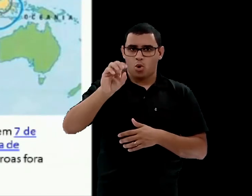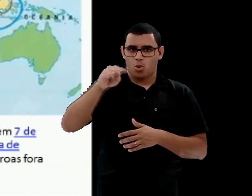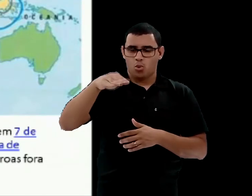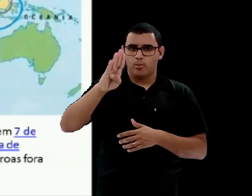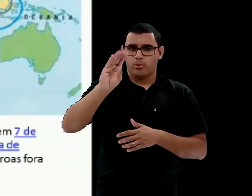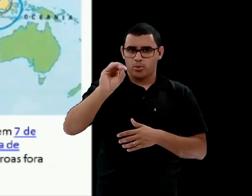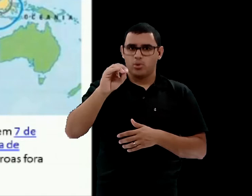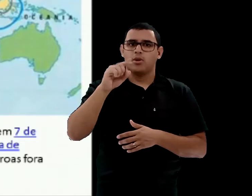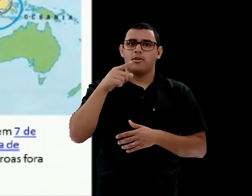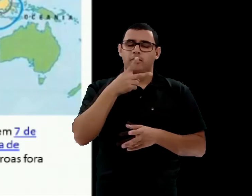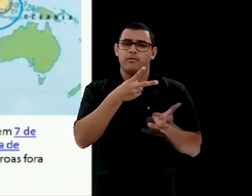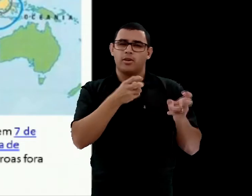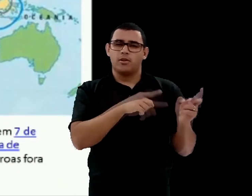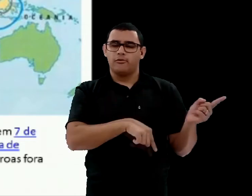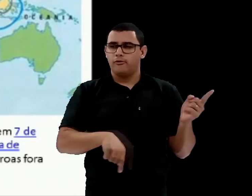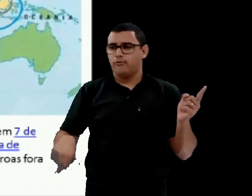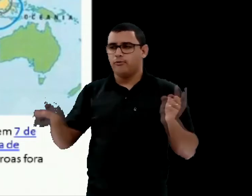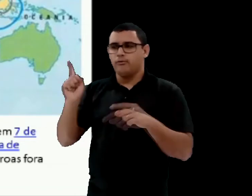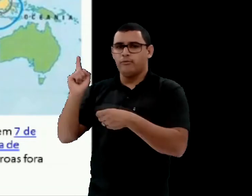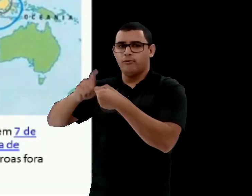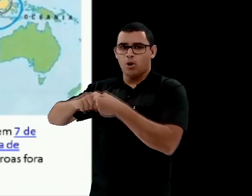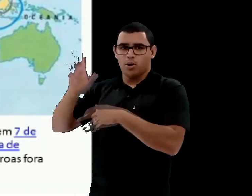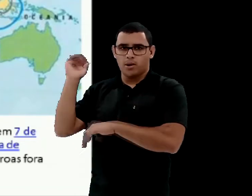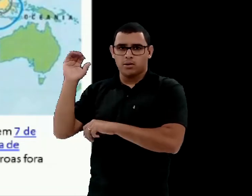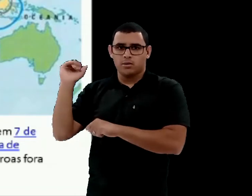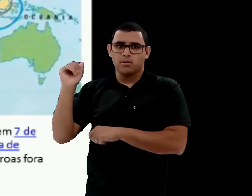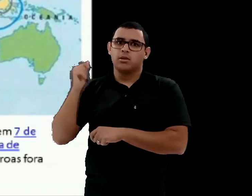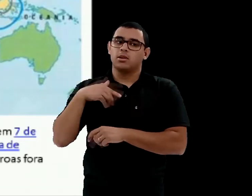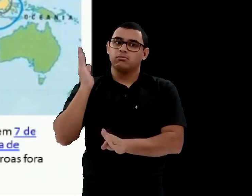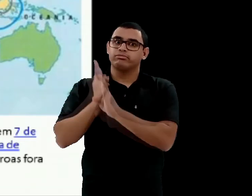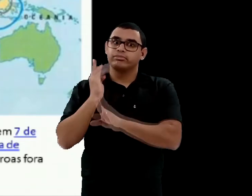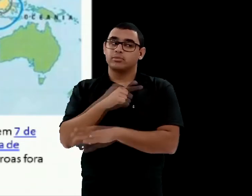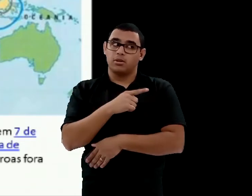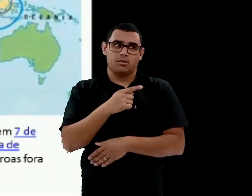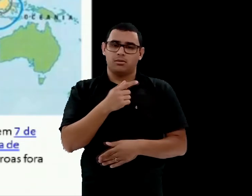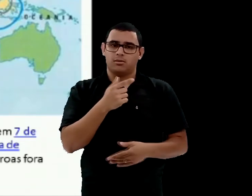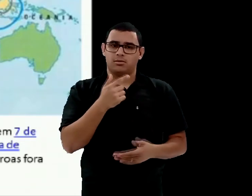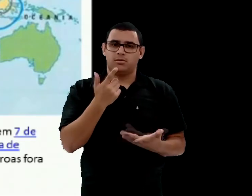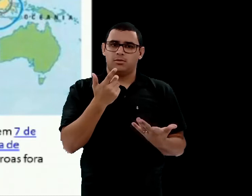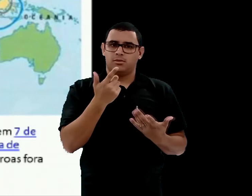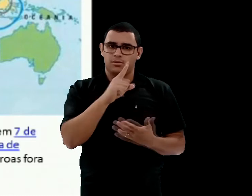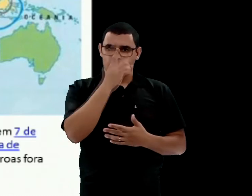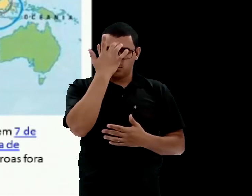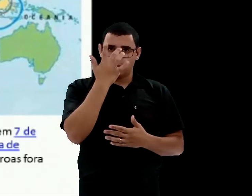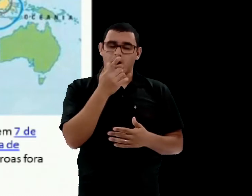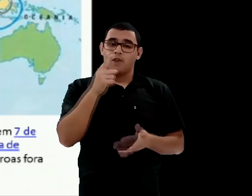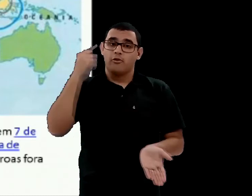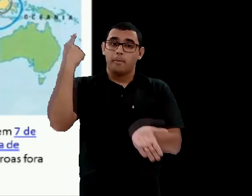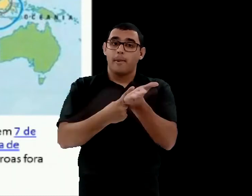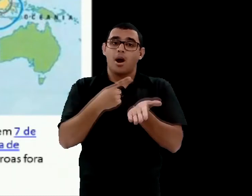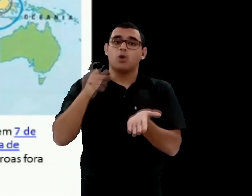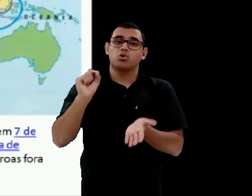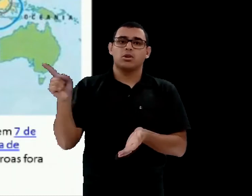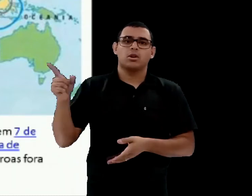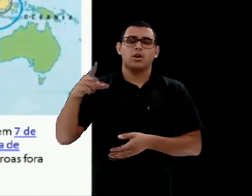se percebe que não se tratava da Índia. Então, entre os portugueses e espanhóis, foi logo assinado um acordo, né, um